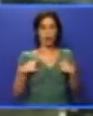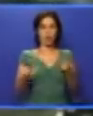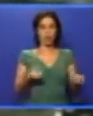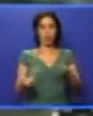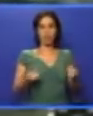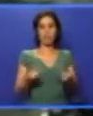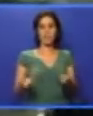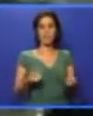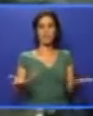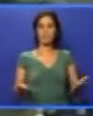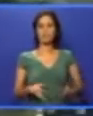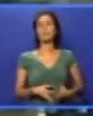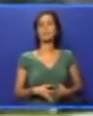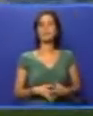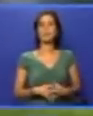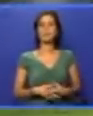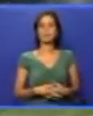gerir isso. Temos de